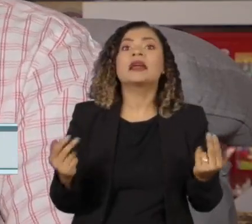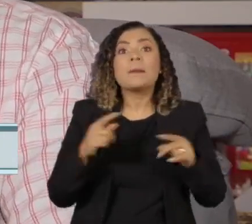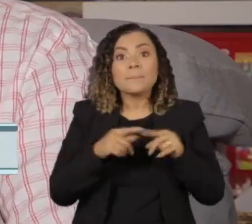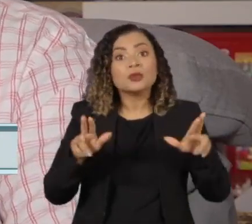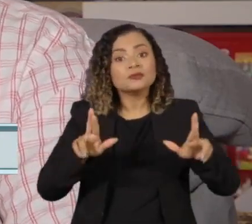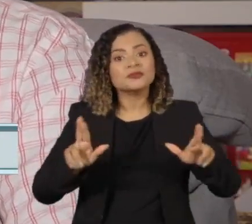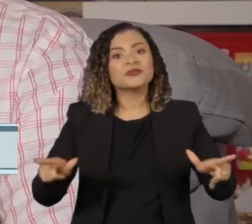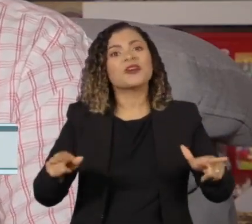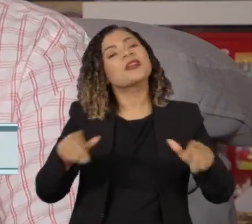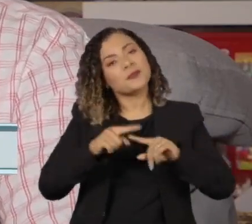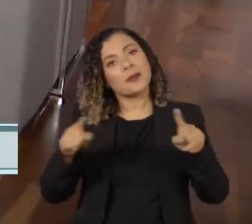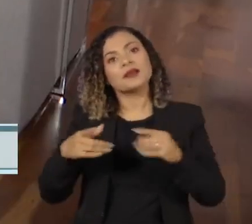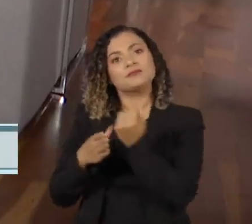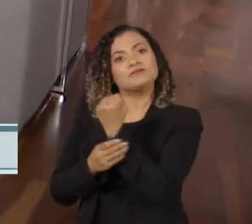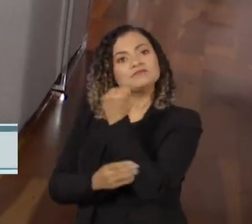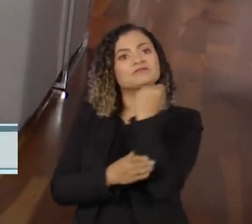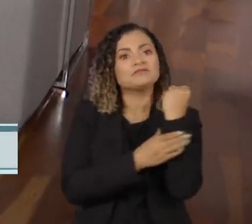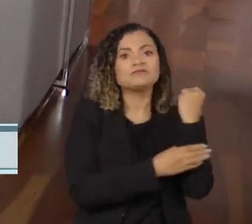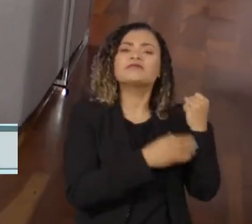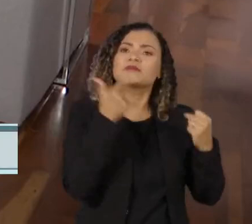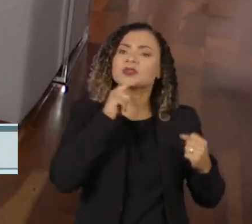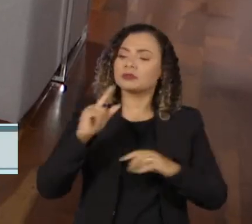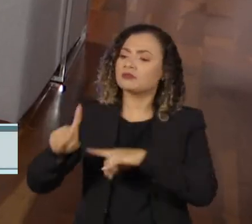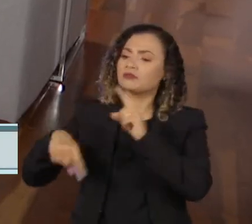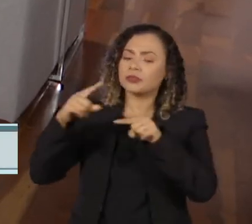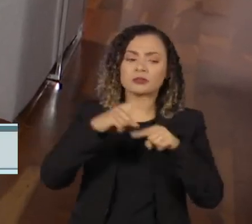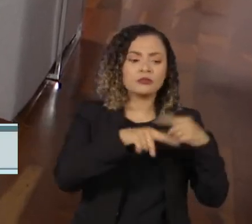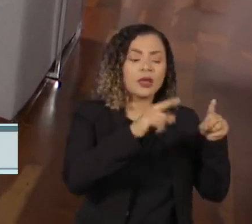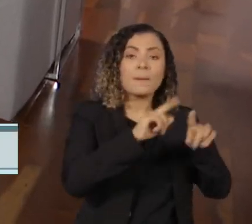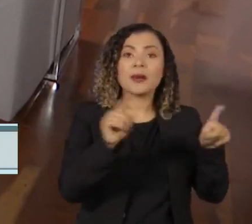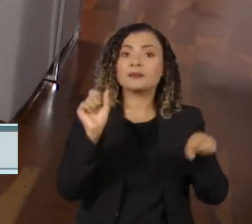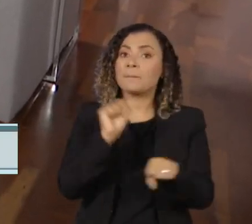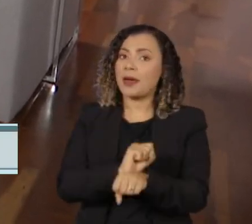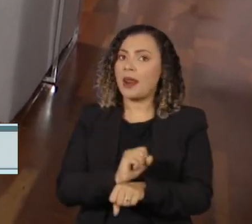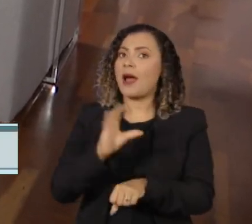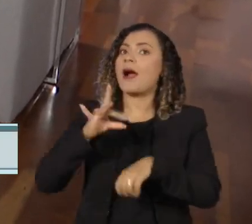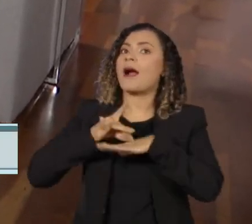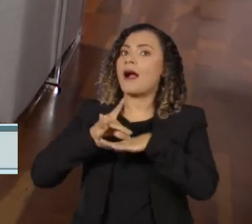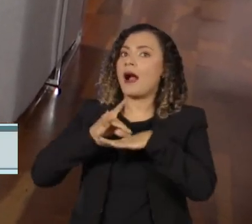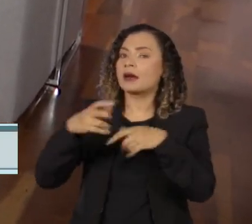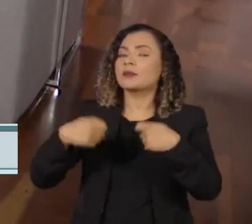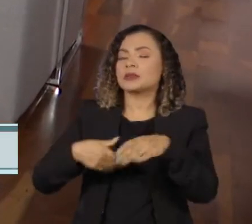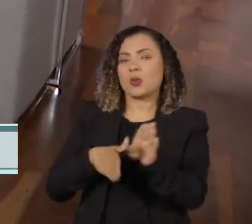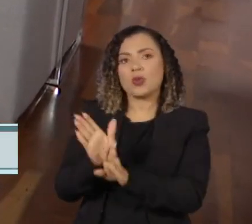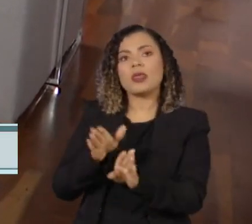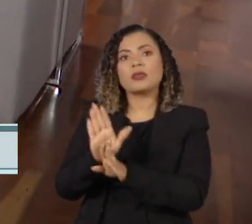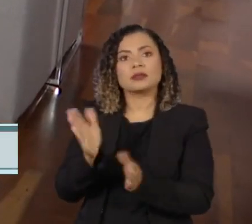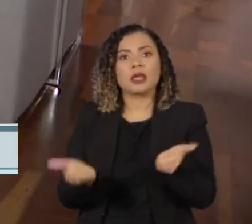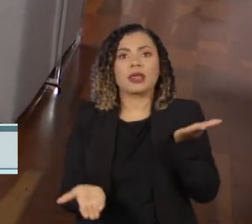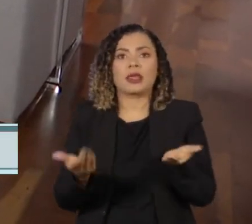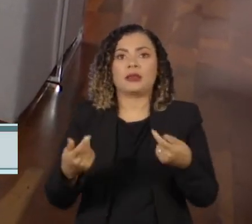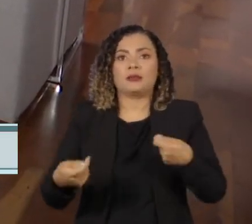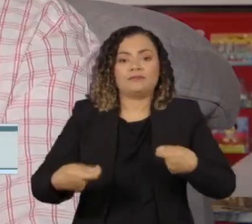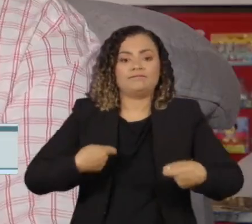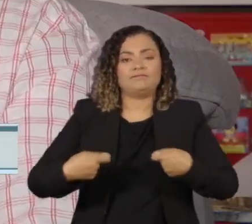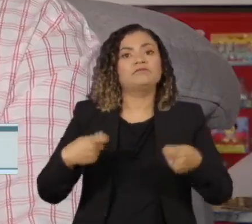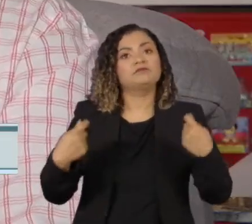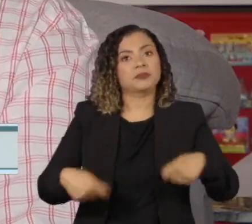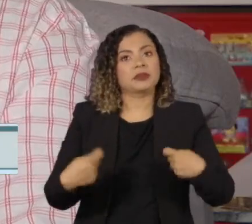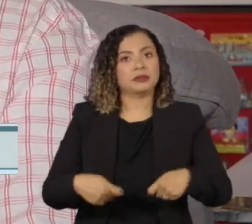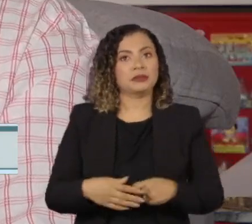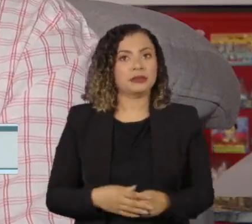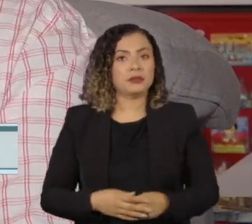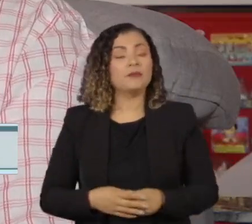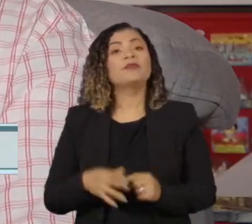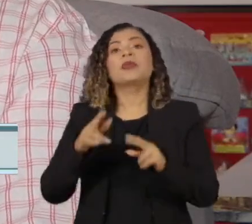de proteínas que eles necessitavam. Mas parar de comer carne exige orientação e equilíbrio na dieta. Fazer isso